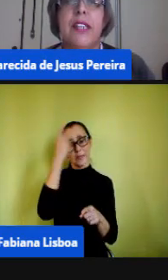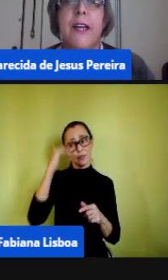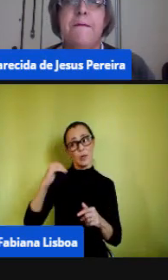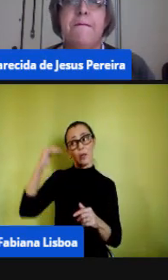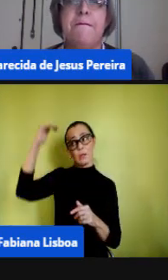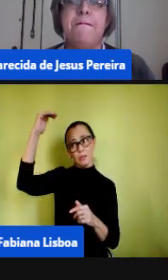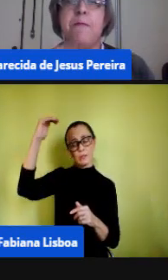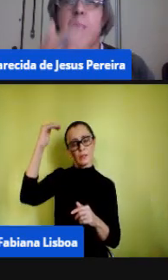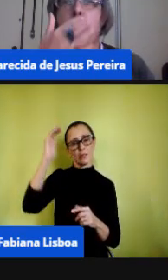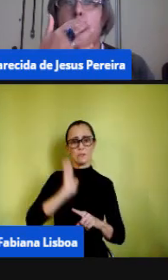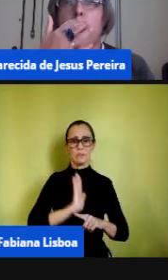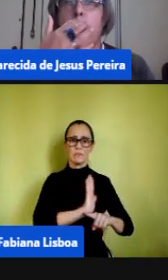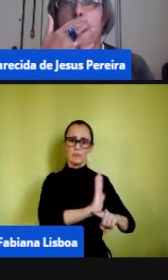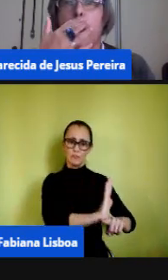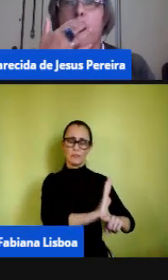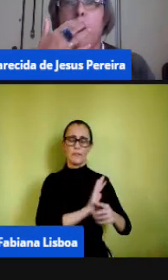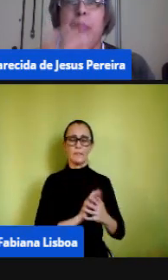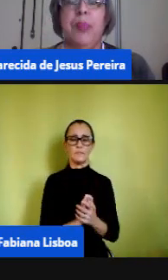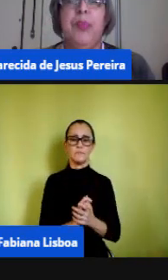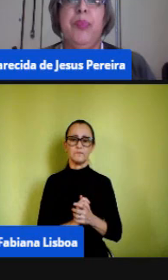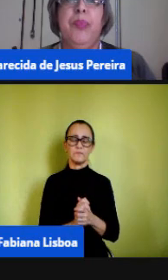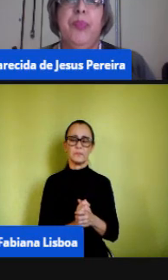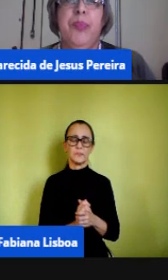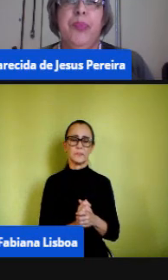Pode passar.